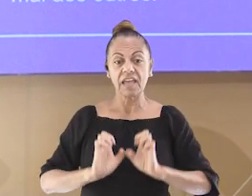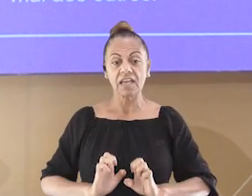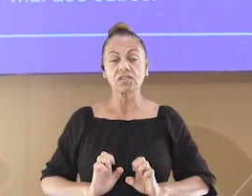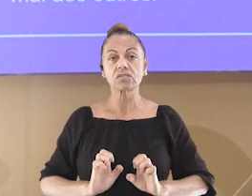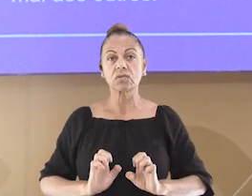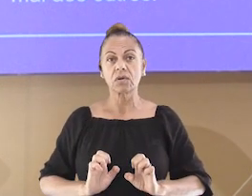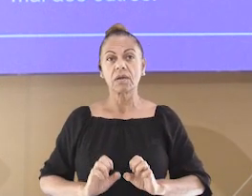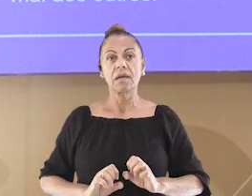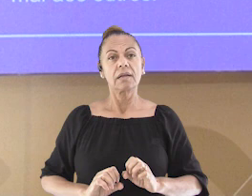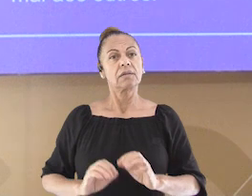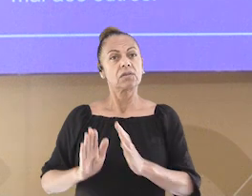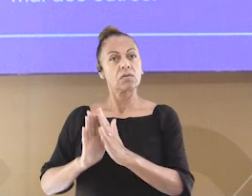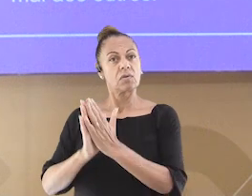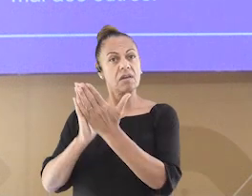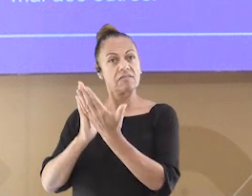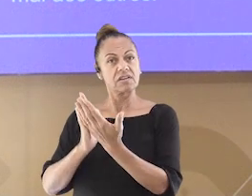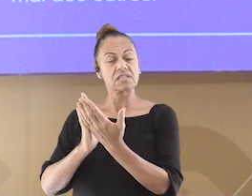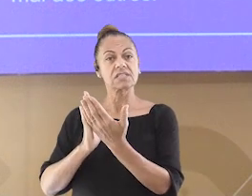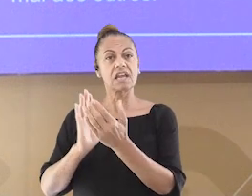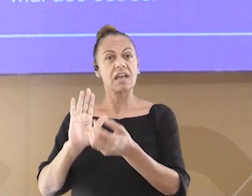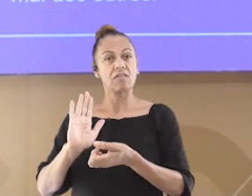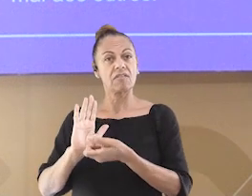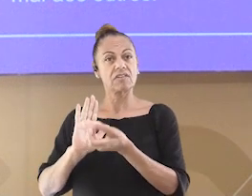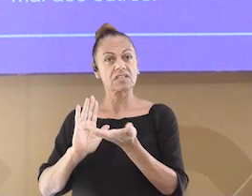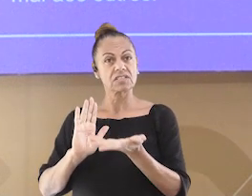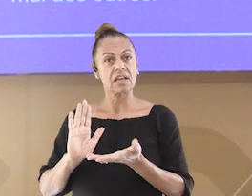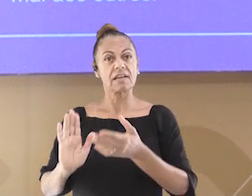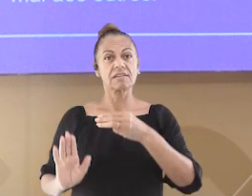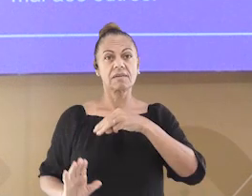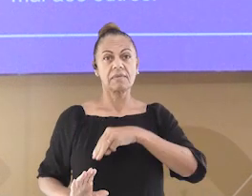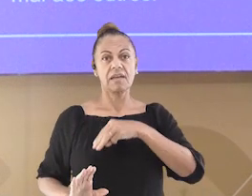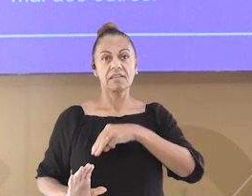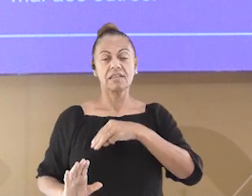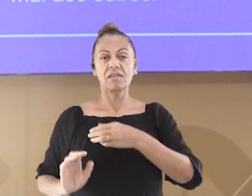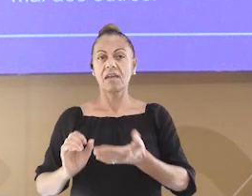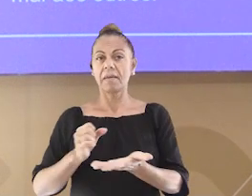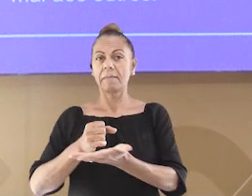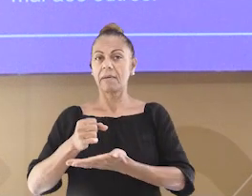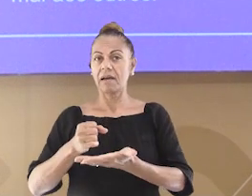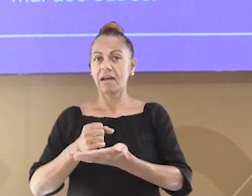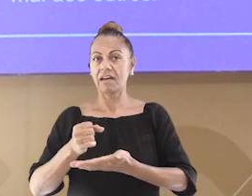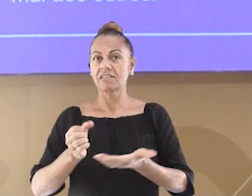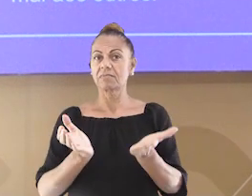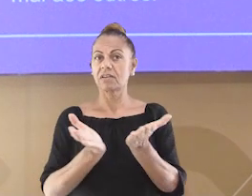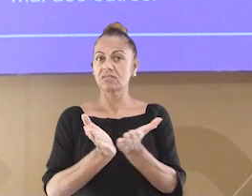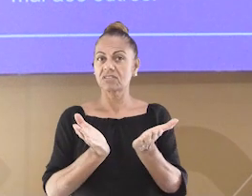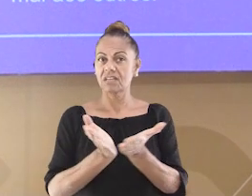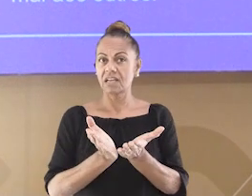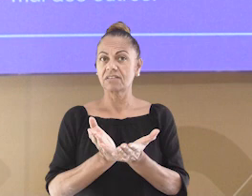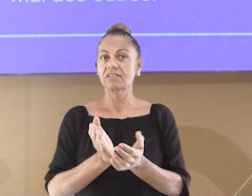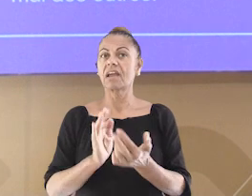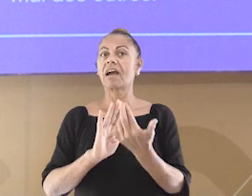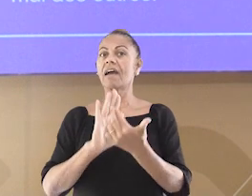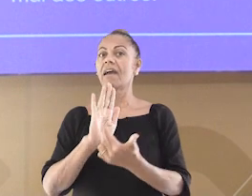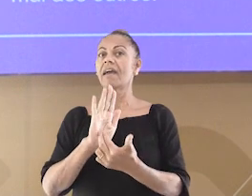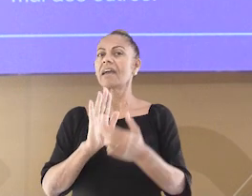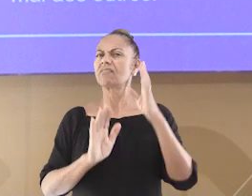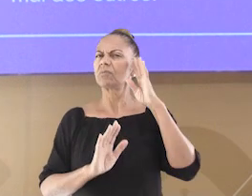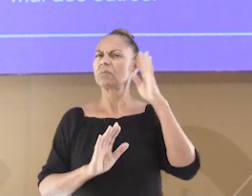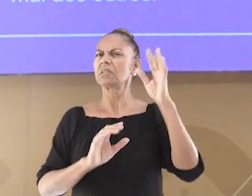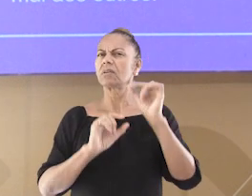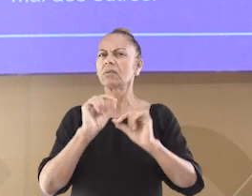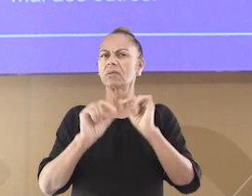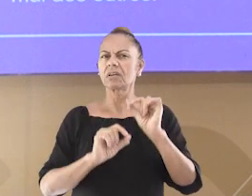Cristo. O Sermão da Montanha, registrado no Evangelho de Mateus, é uma das principais bases para